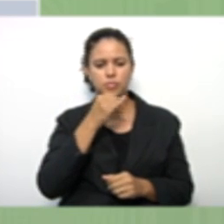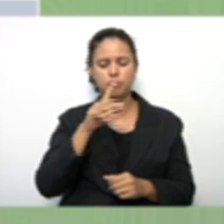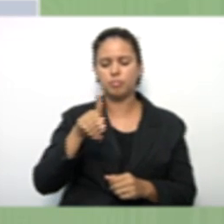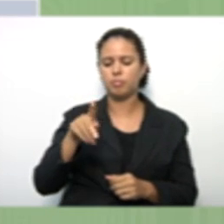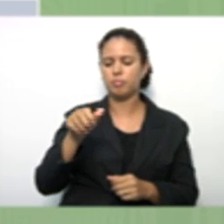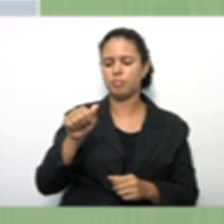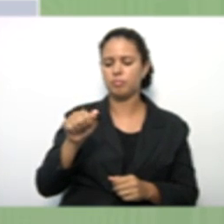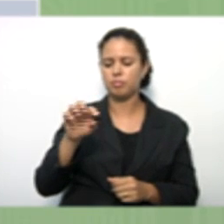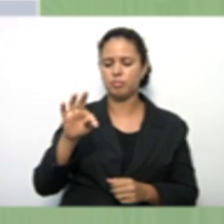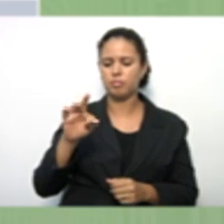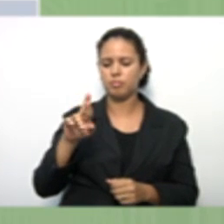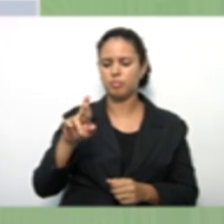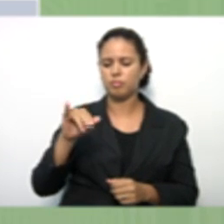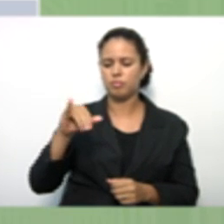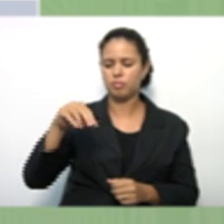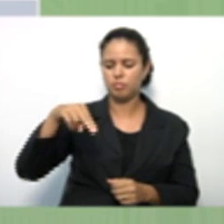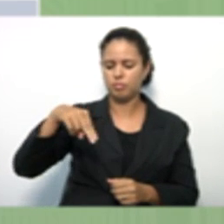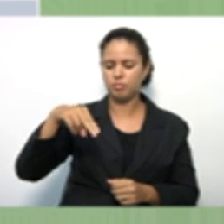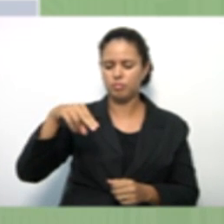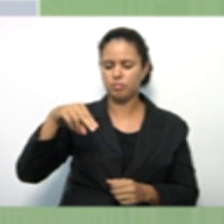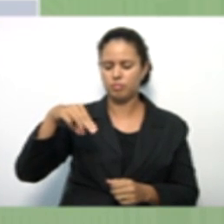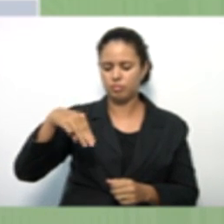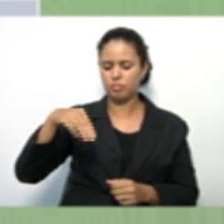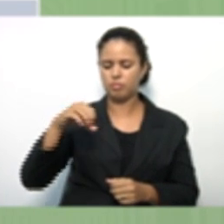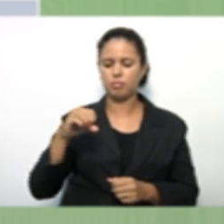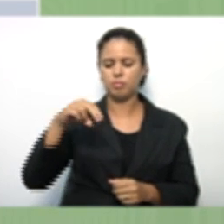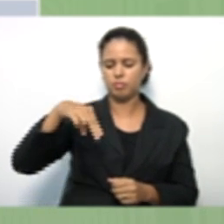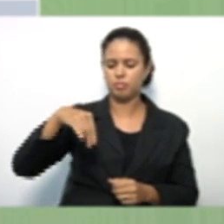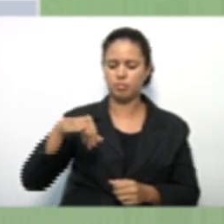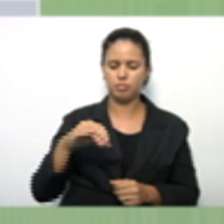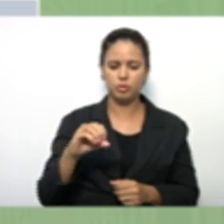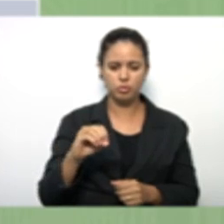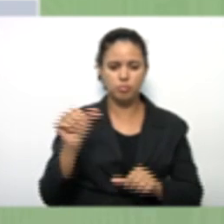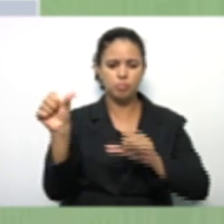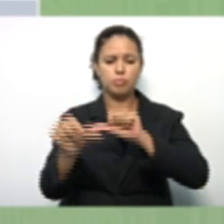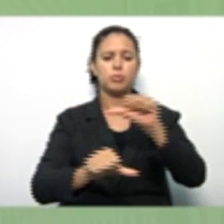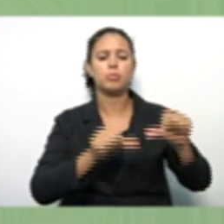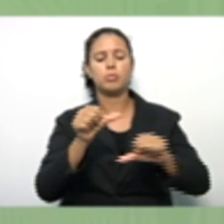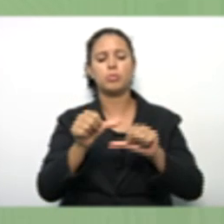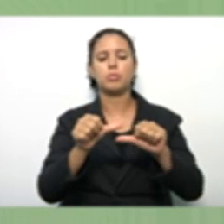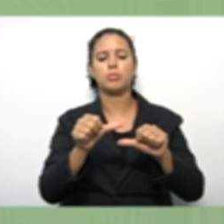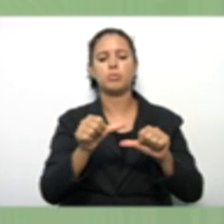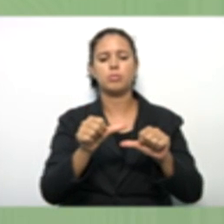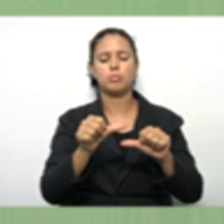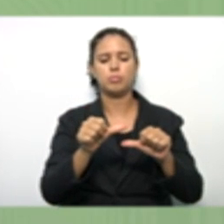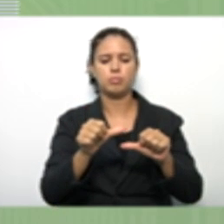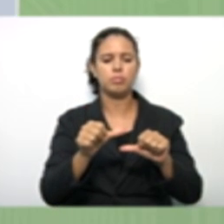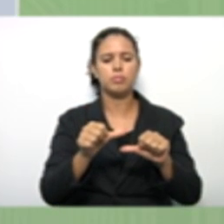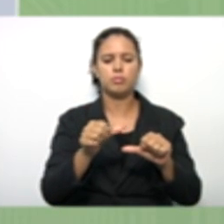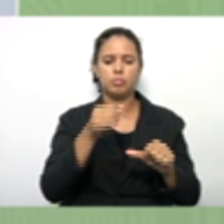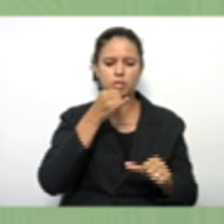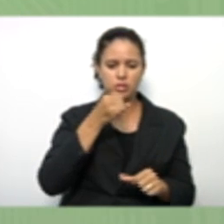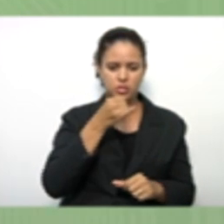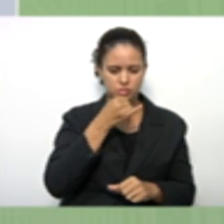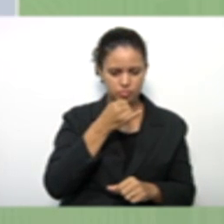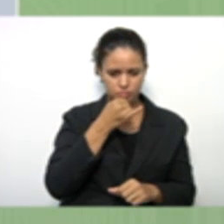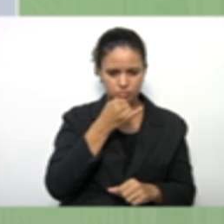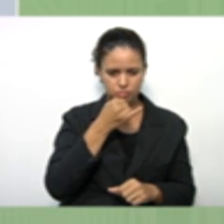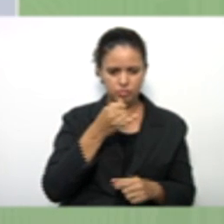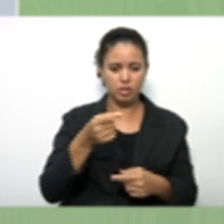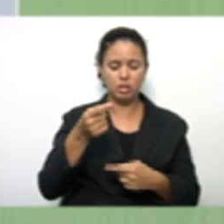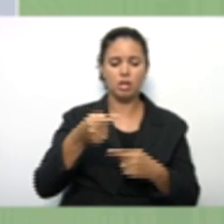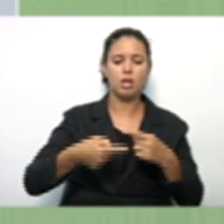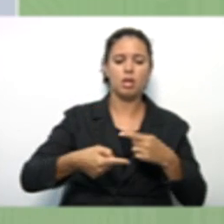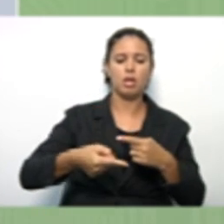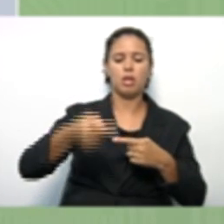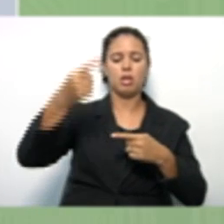sem a devida evolução do total. Quando a gente viu lá, o total do ativo anterior era 700 mil, né? Já